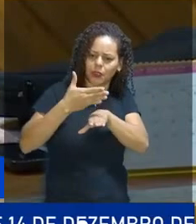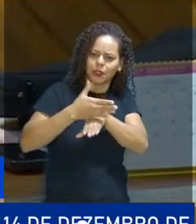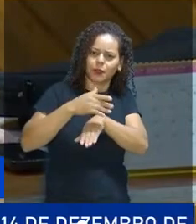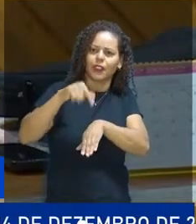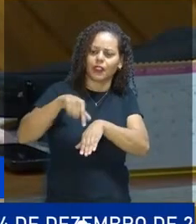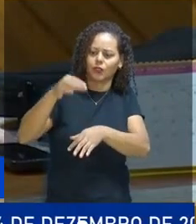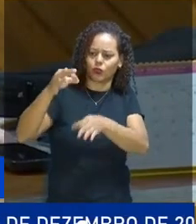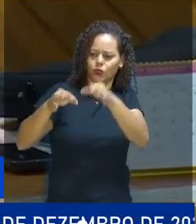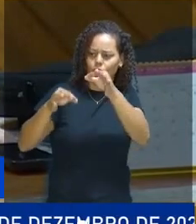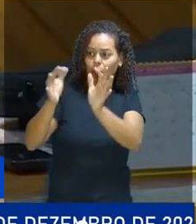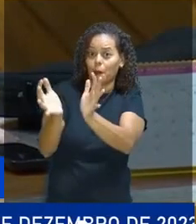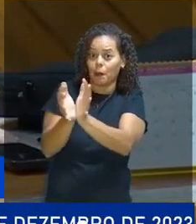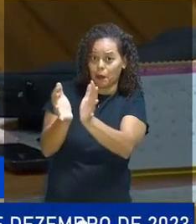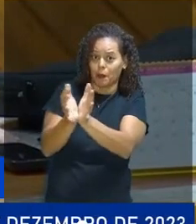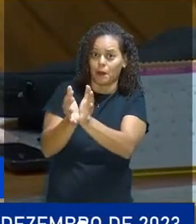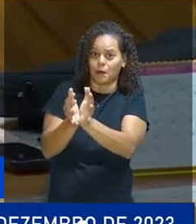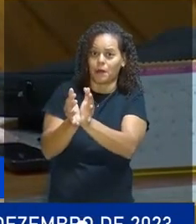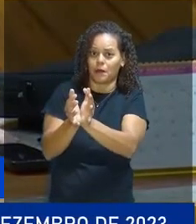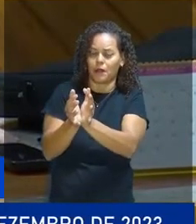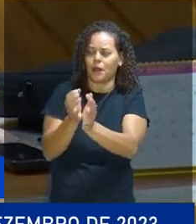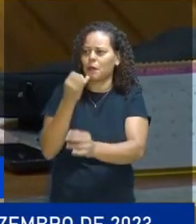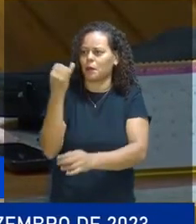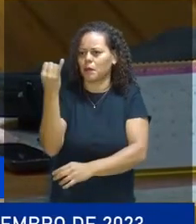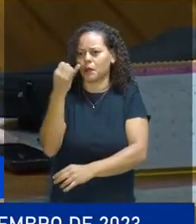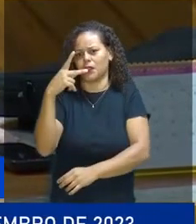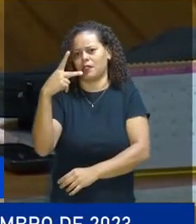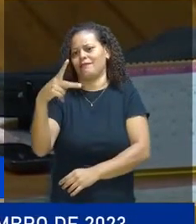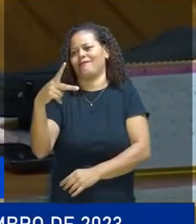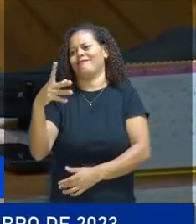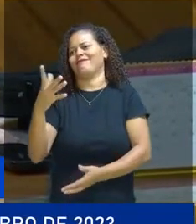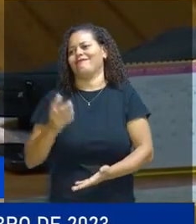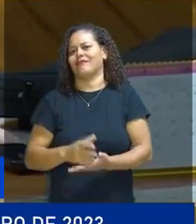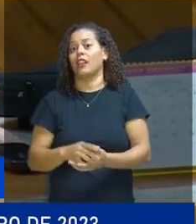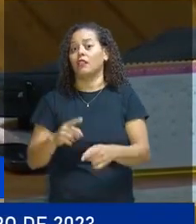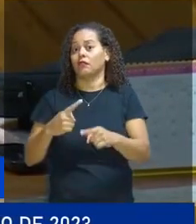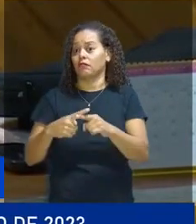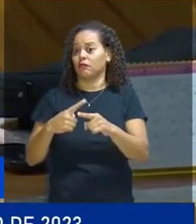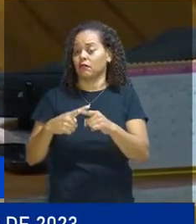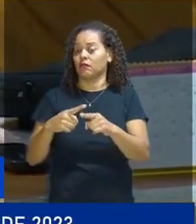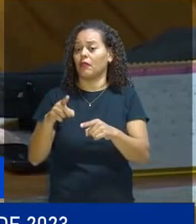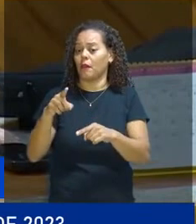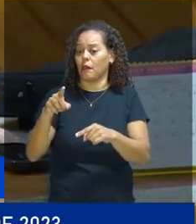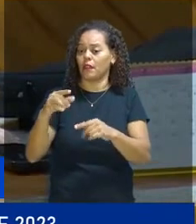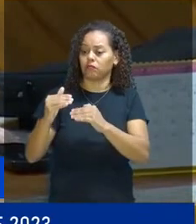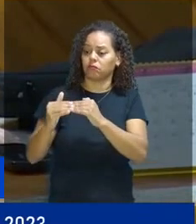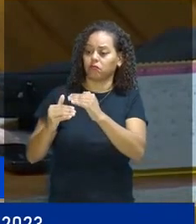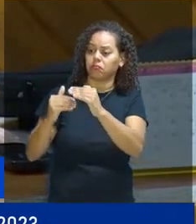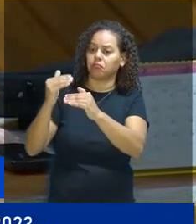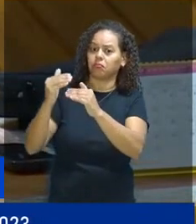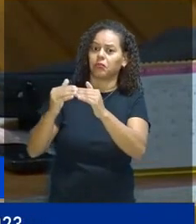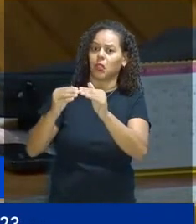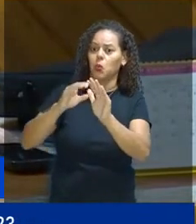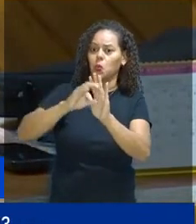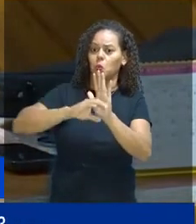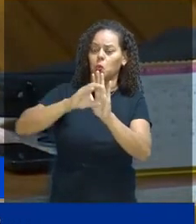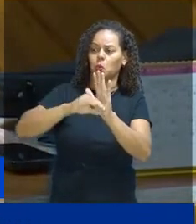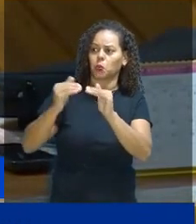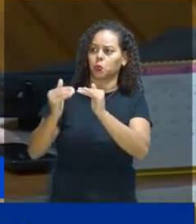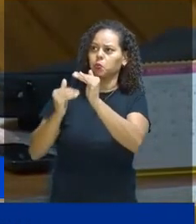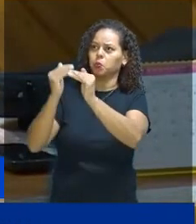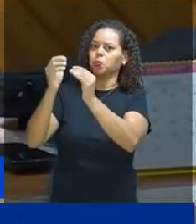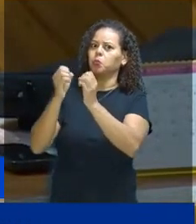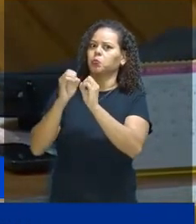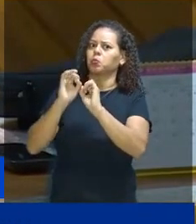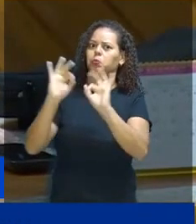um julgamento colegiado, de um órgão colegiado, porque eu acho que isso vai acrescentar, inclusive, a toda a capacidade que tu já tens, a percepção que tu